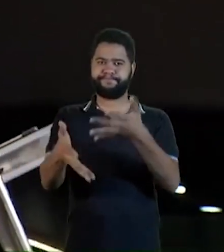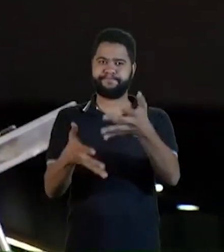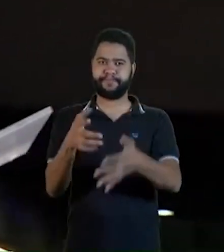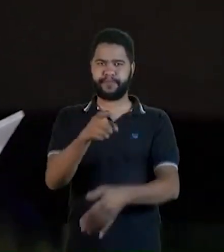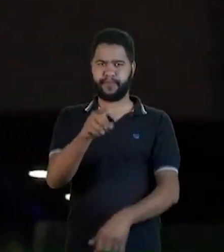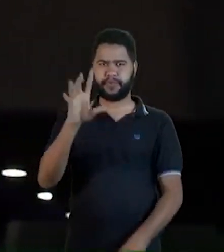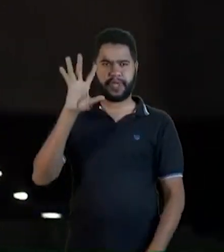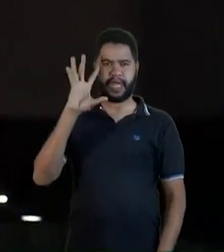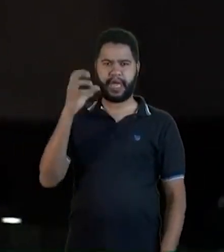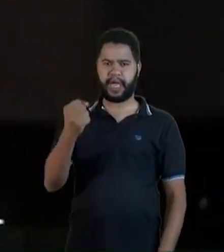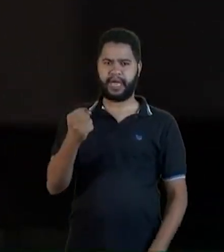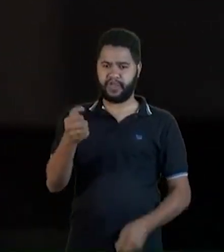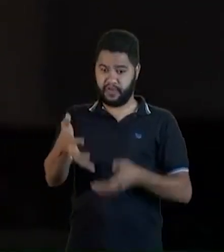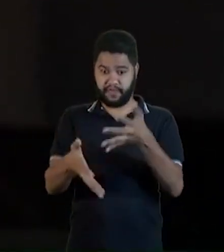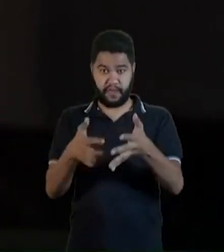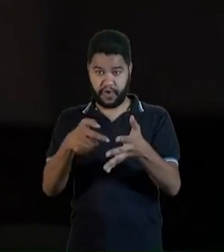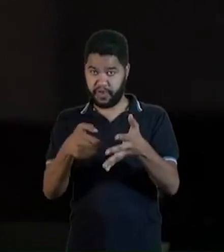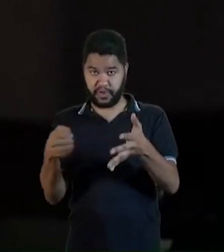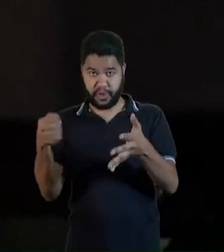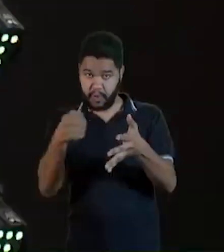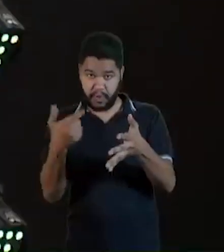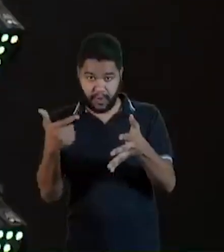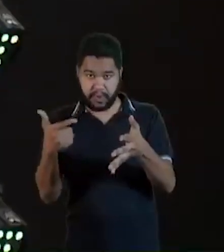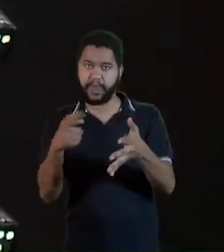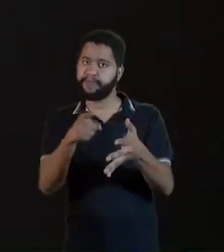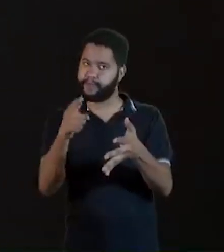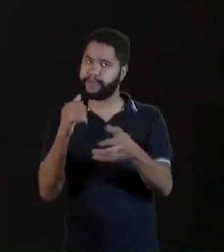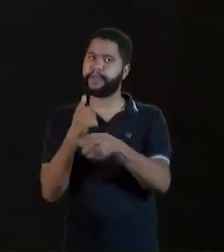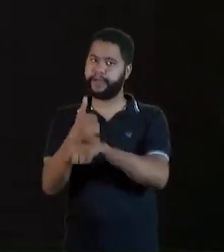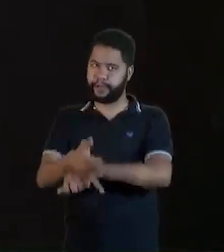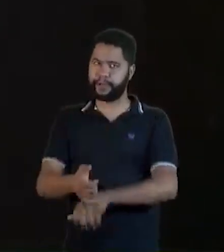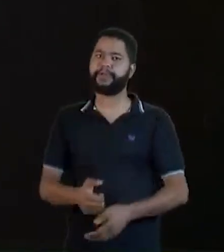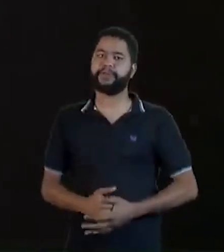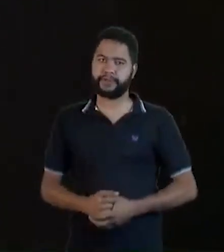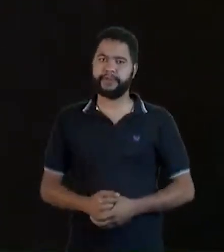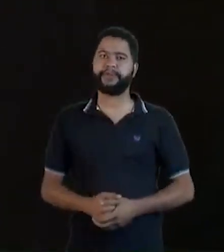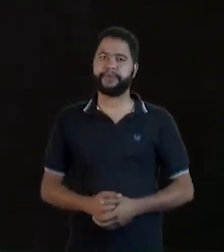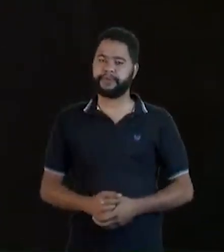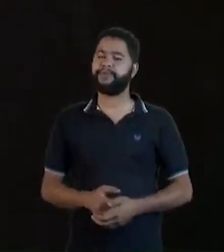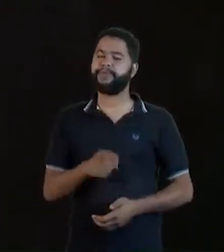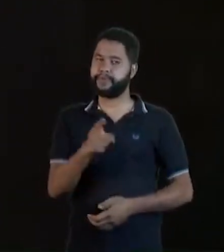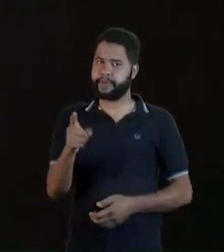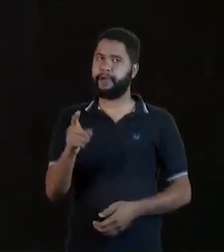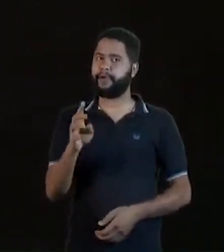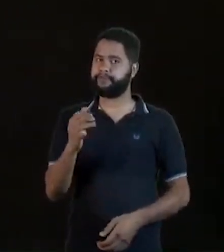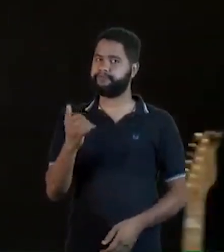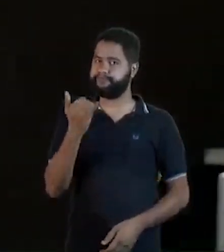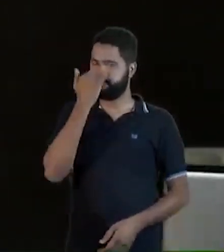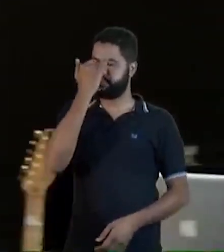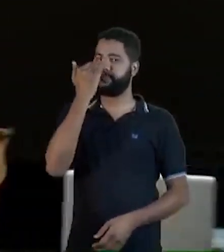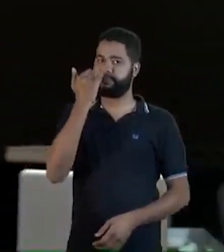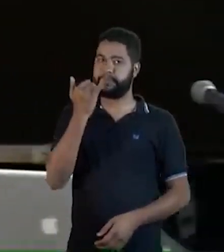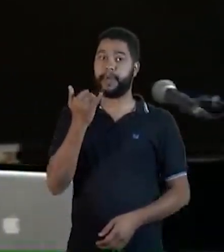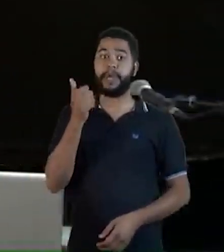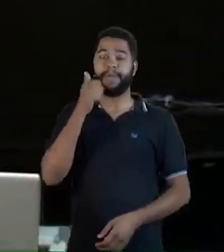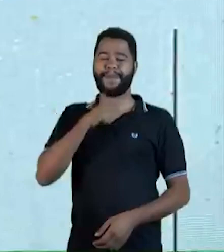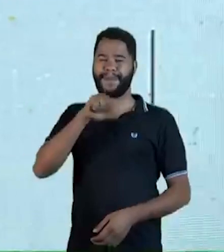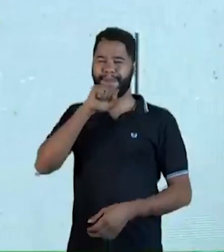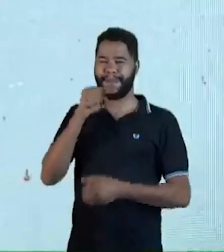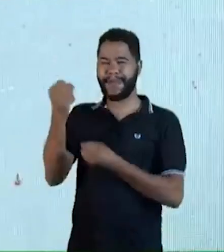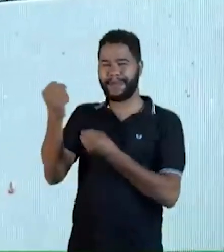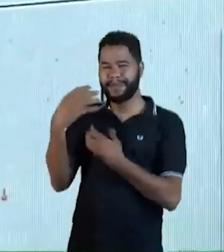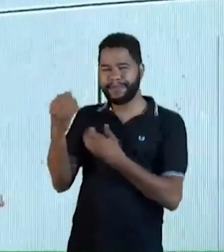e quem acha que não tem poder na sua voz você tá muito enganado tá muito enganado minha mãe me criou